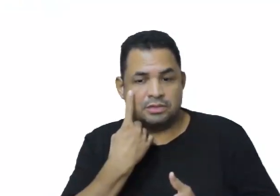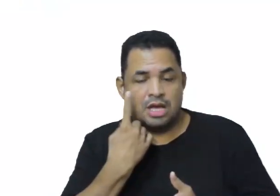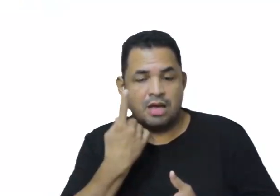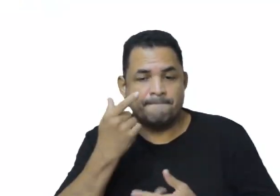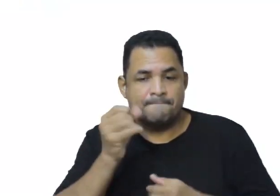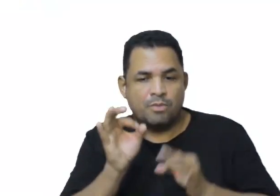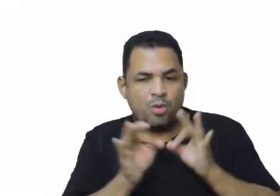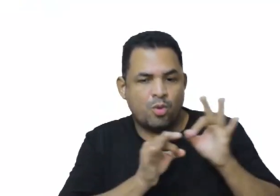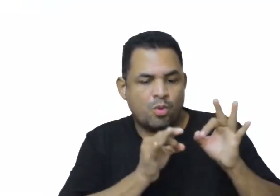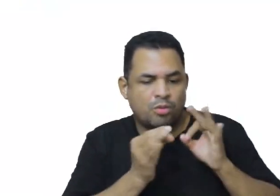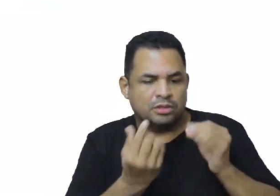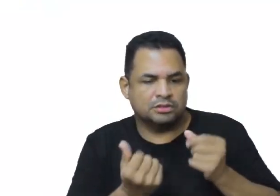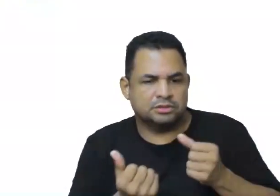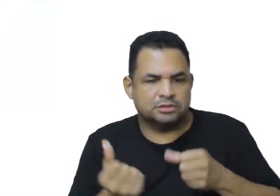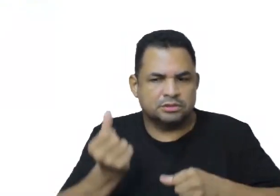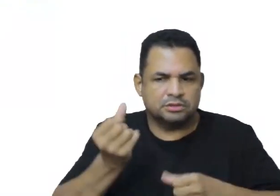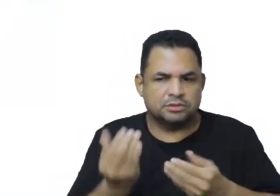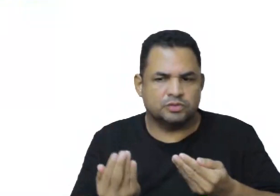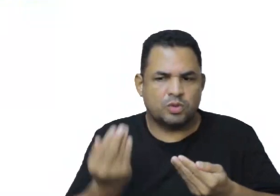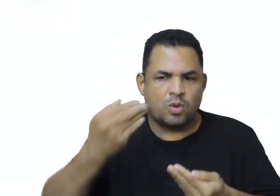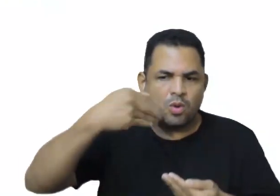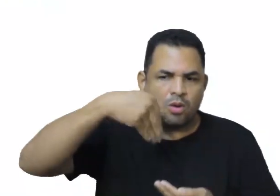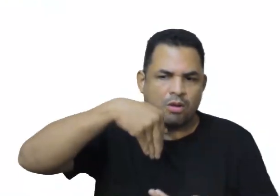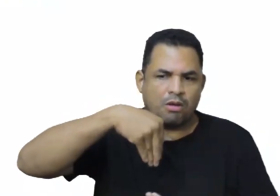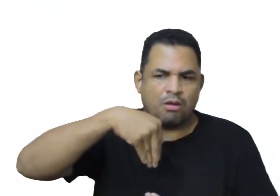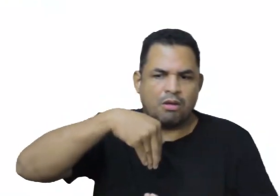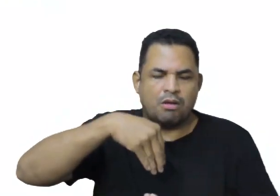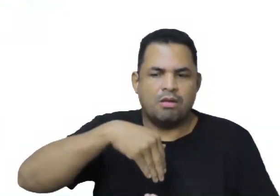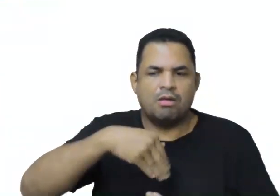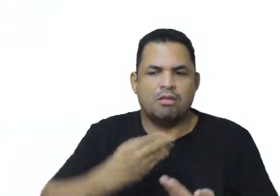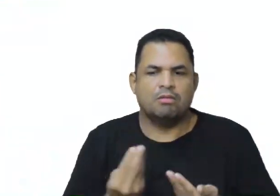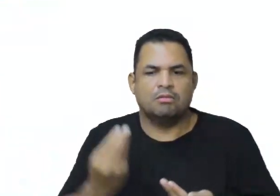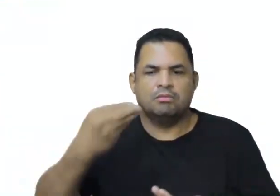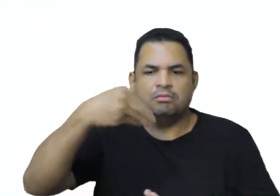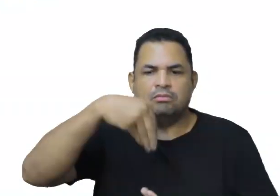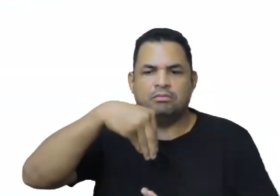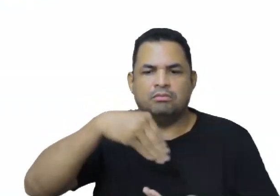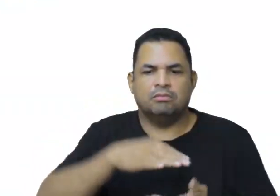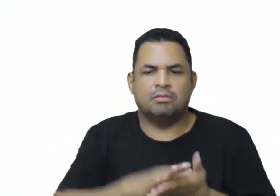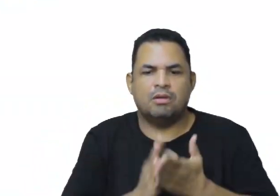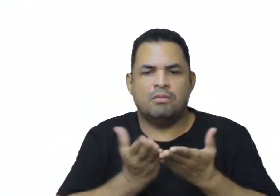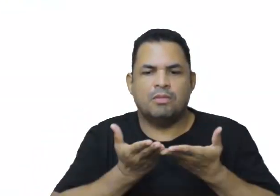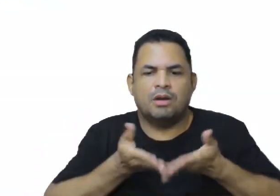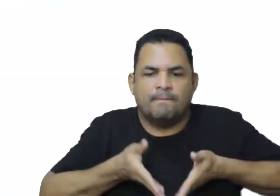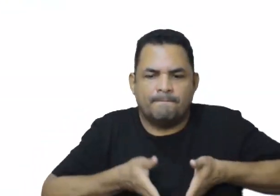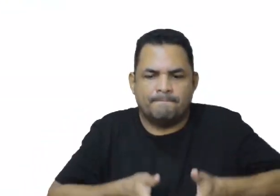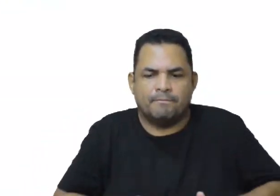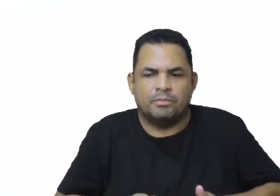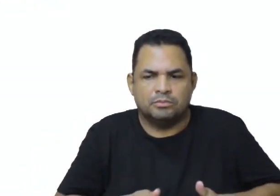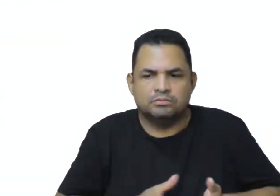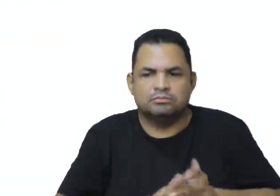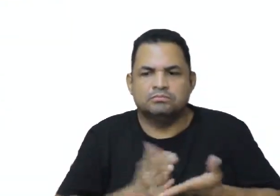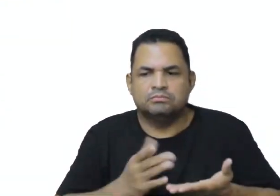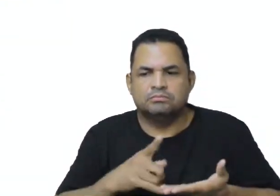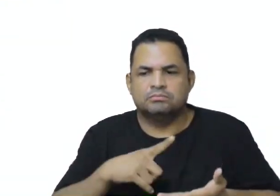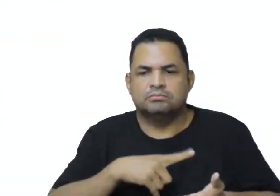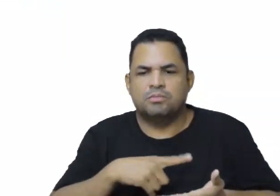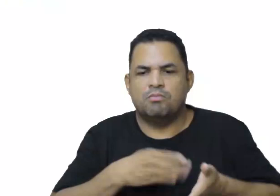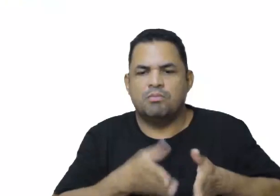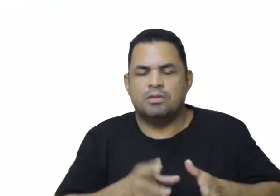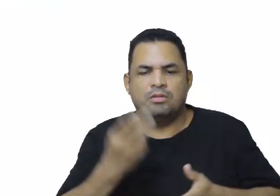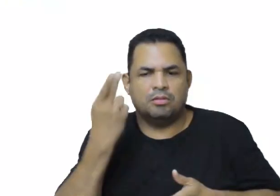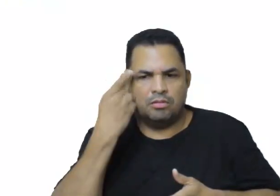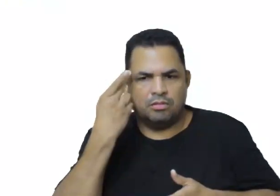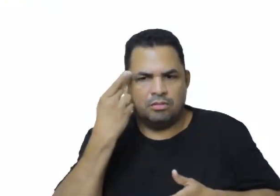começa a se virar. Como assim, professor? Se virar? Se virar para a posição, né, do nascimento do parto normal, que é